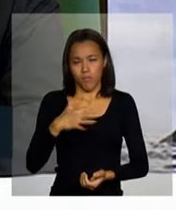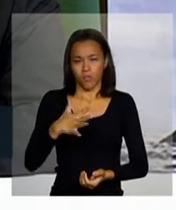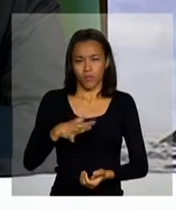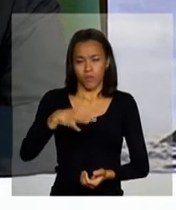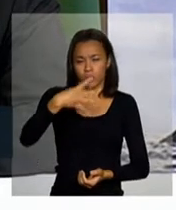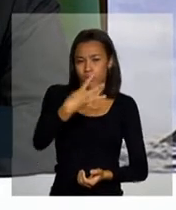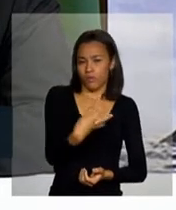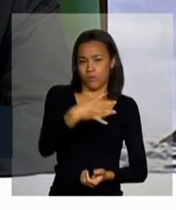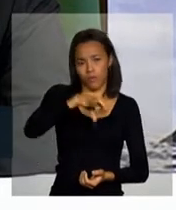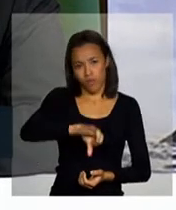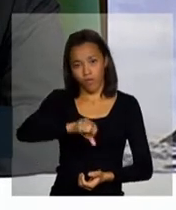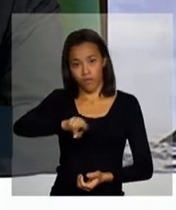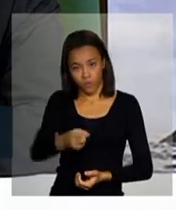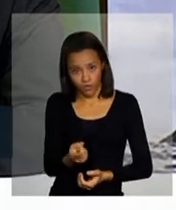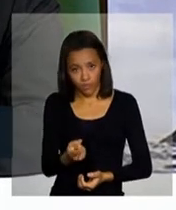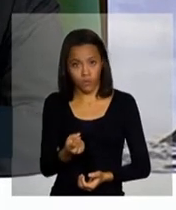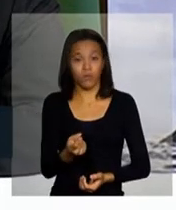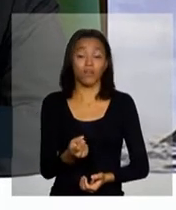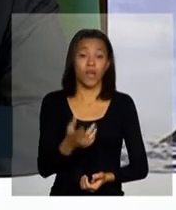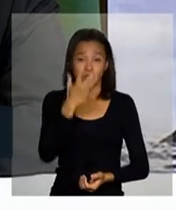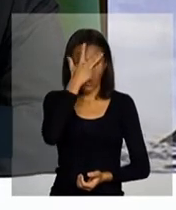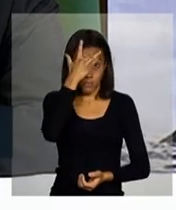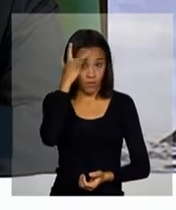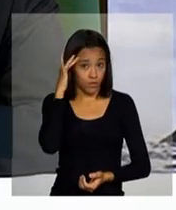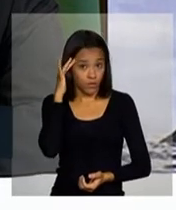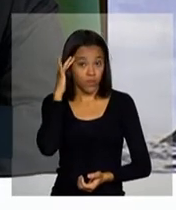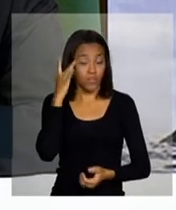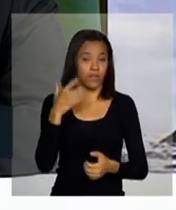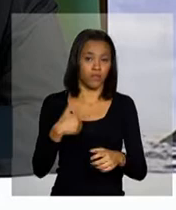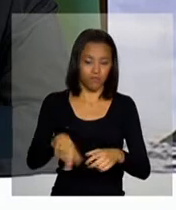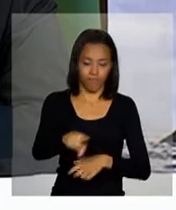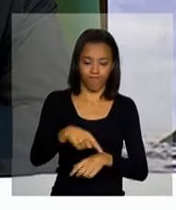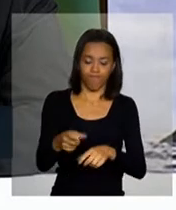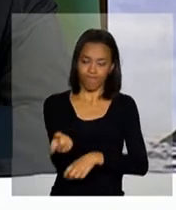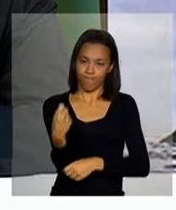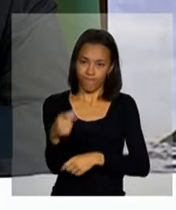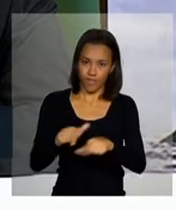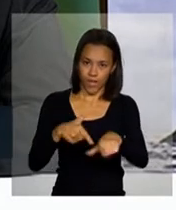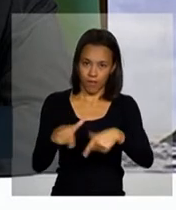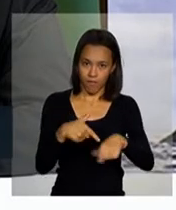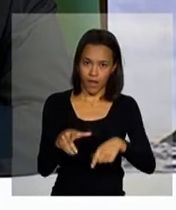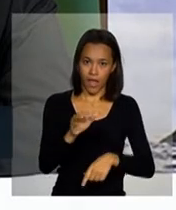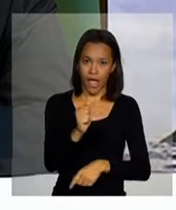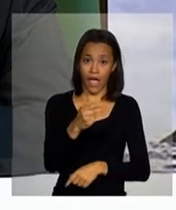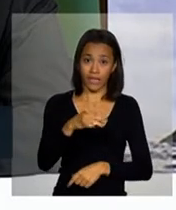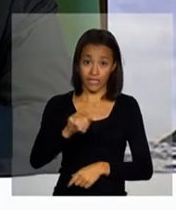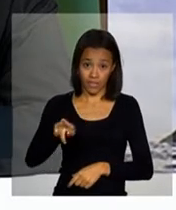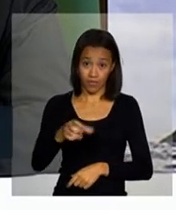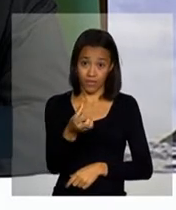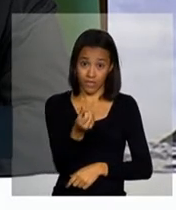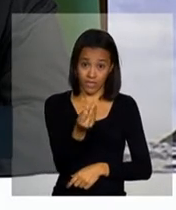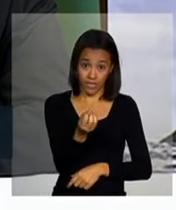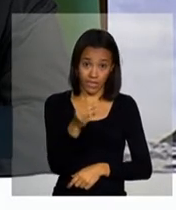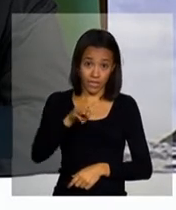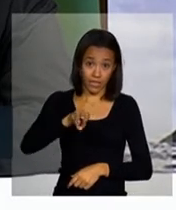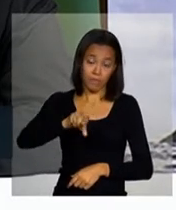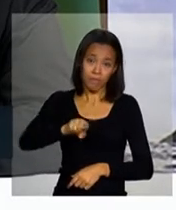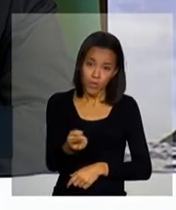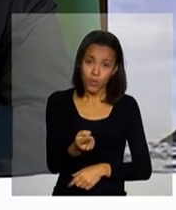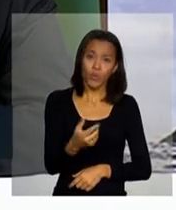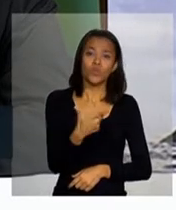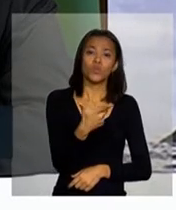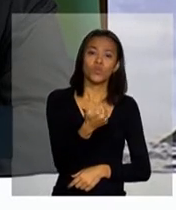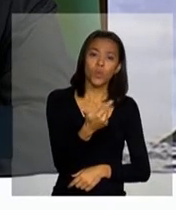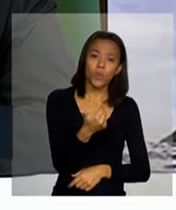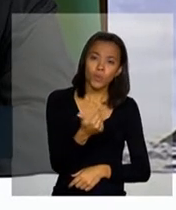mil. Os pescadores artesanais dos rios, os pluviais, 60 mil. 12 mil